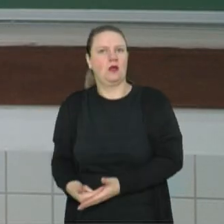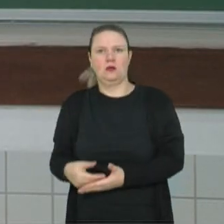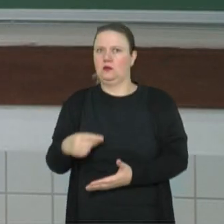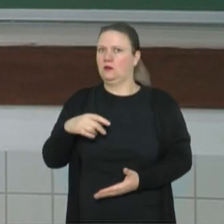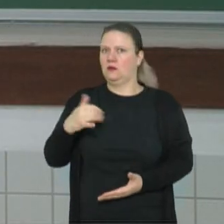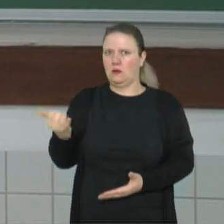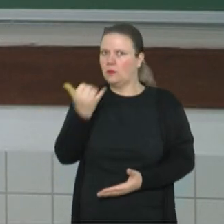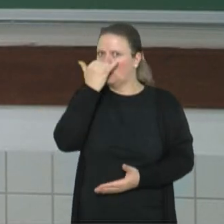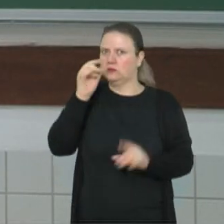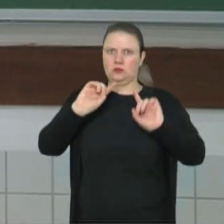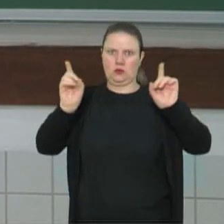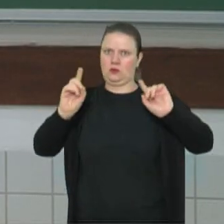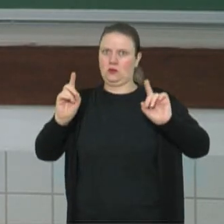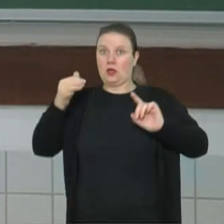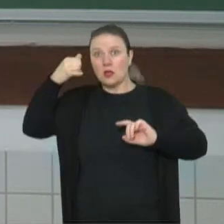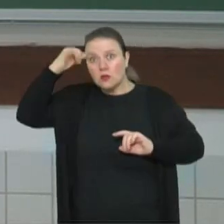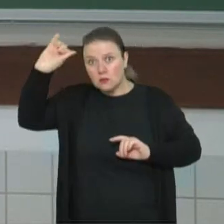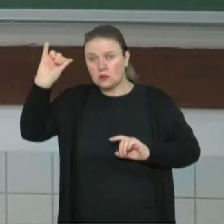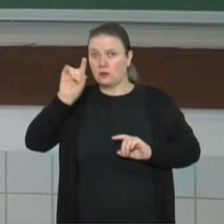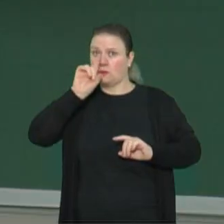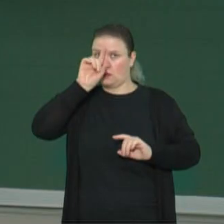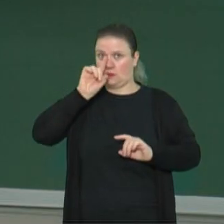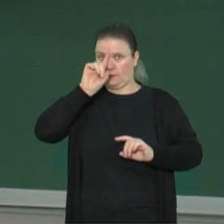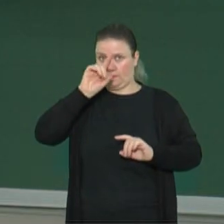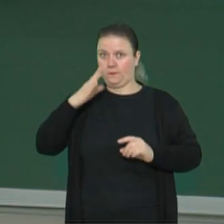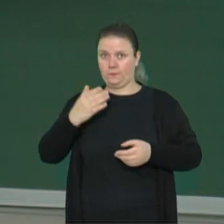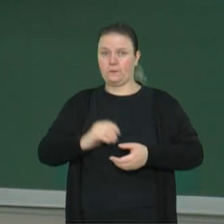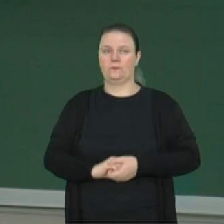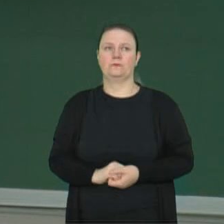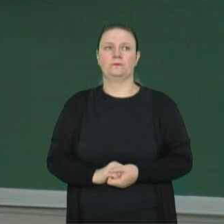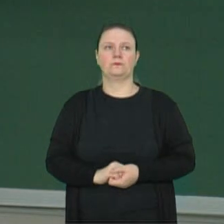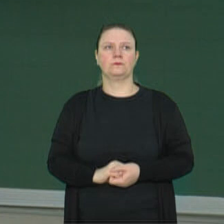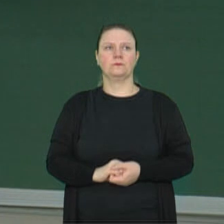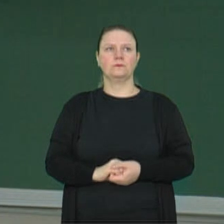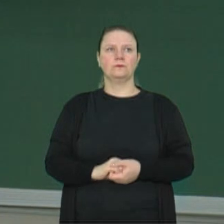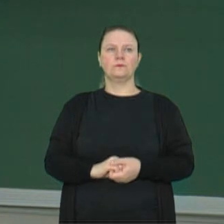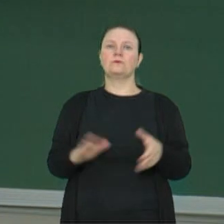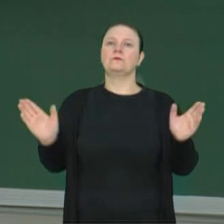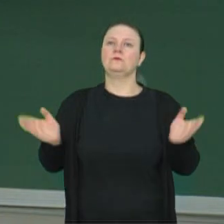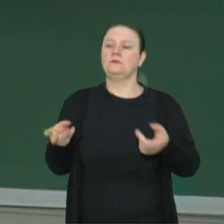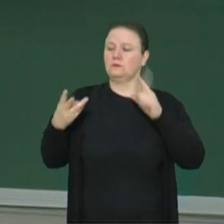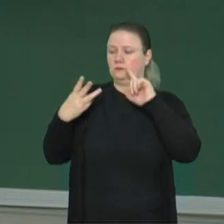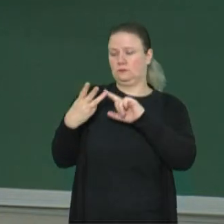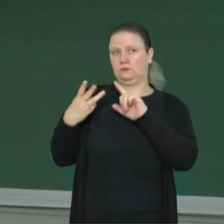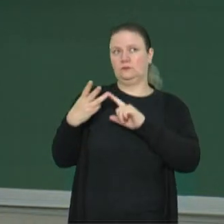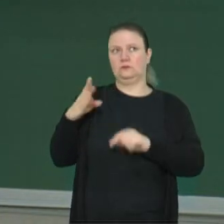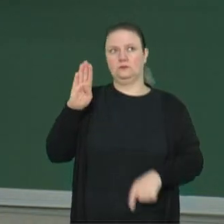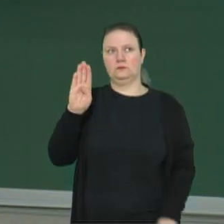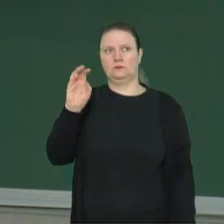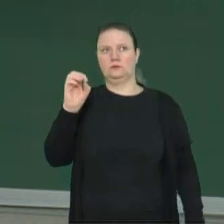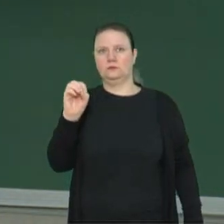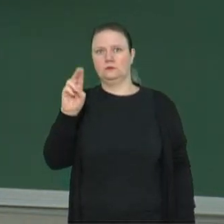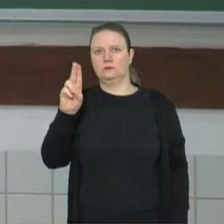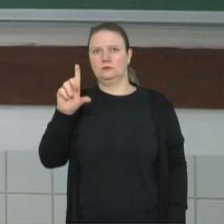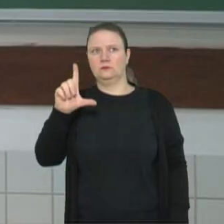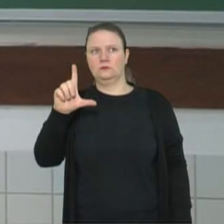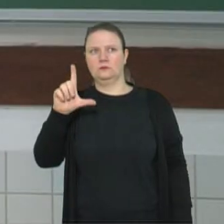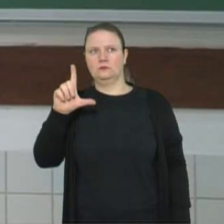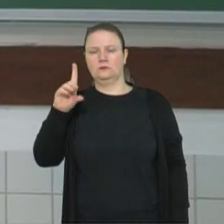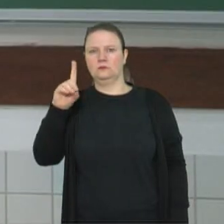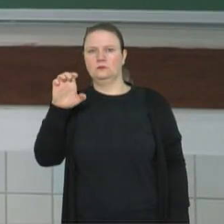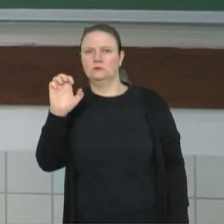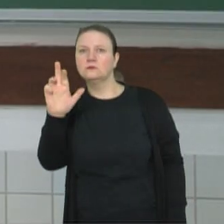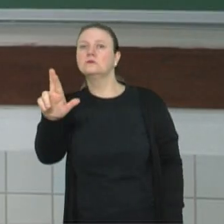se machucando. Então temos a outra prova que é a lead, que é a dificuldade. E a última prova aqui, que é o bouldering, que é